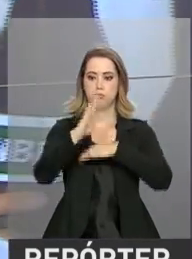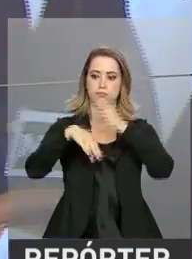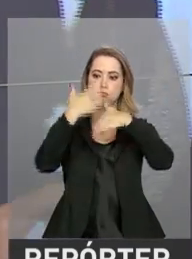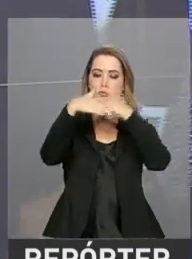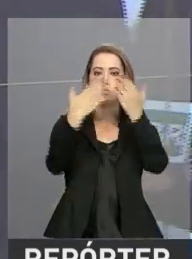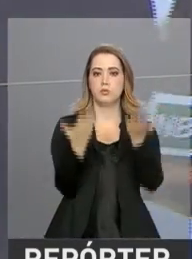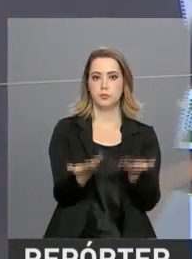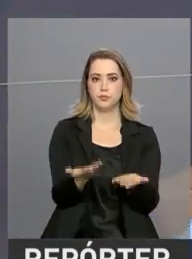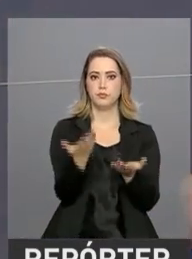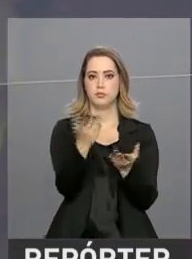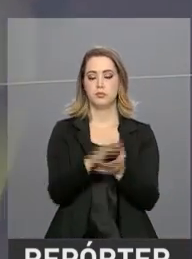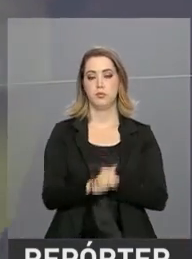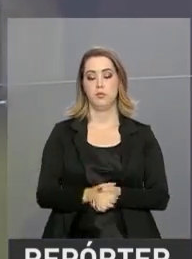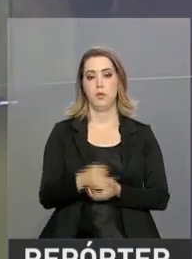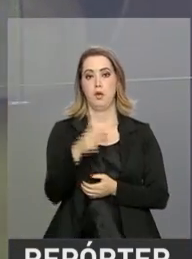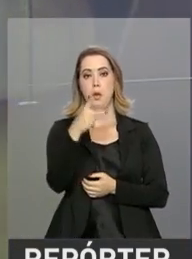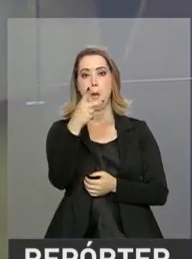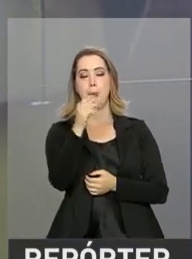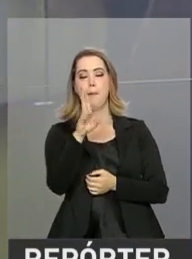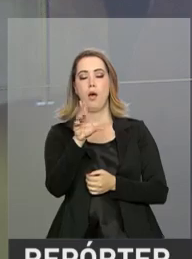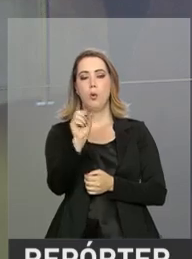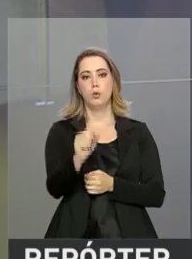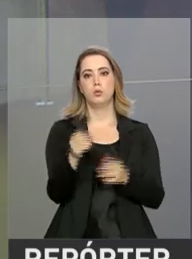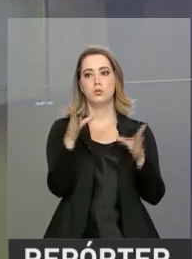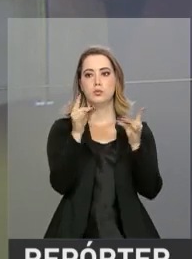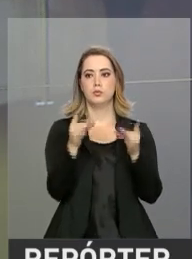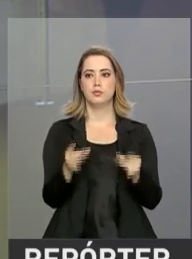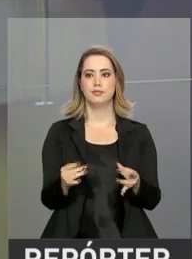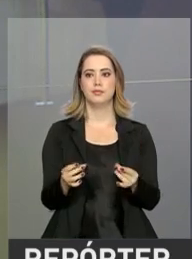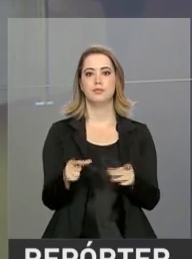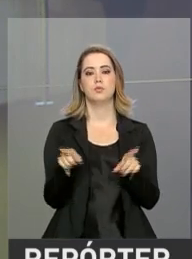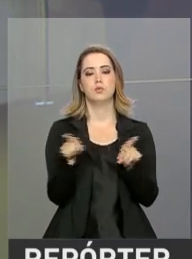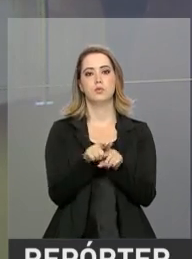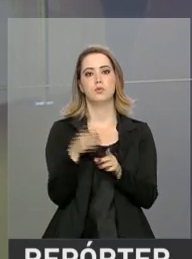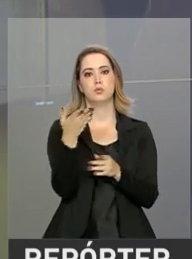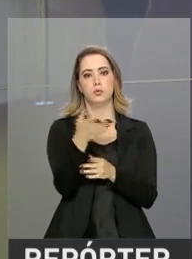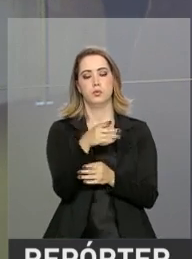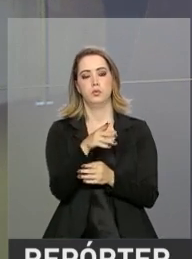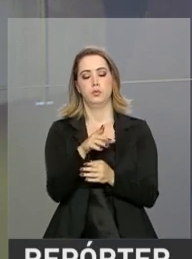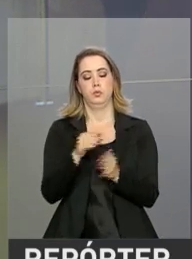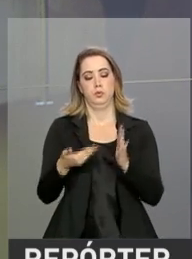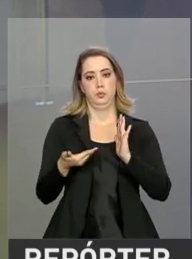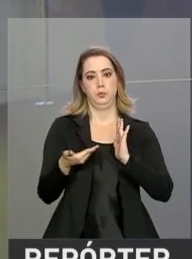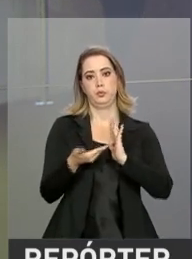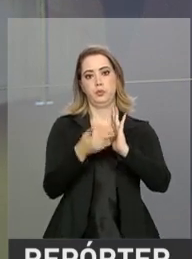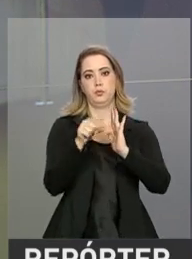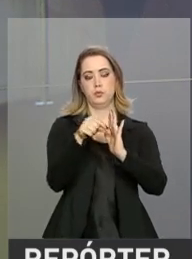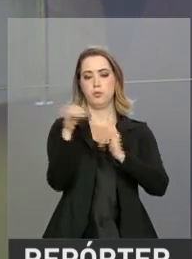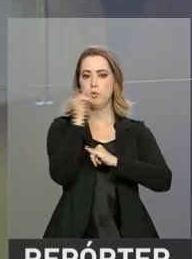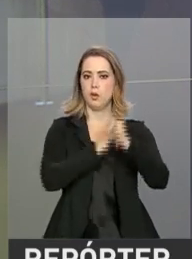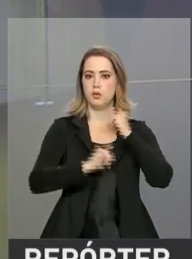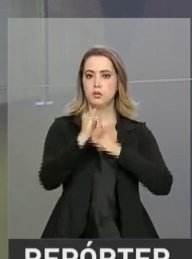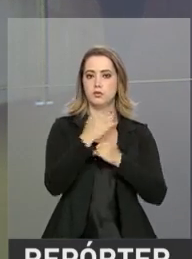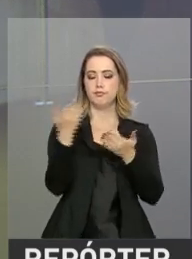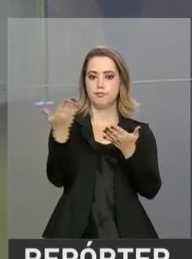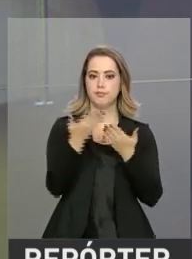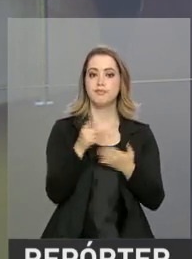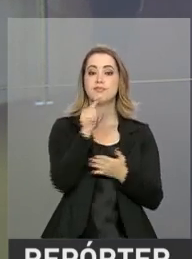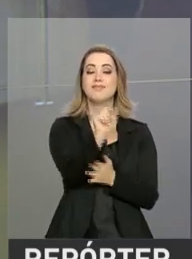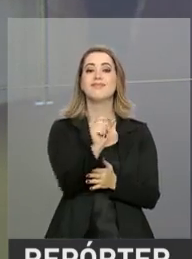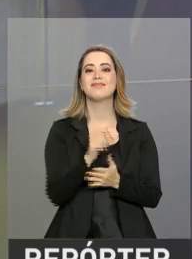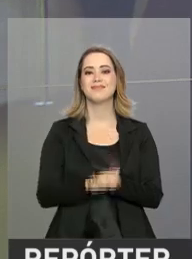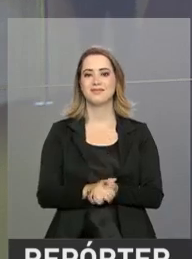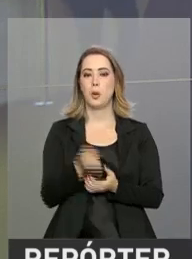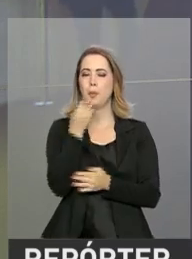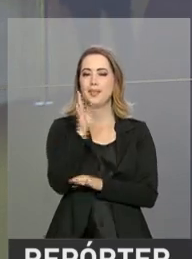postos aqui para conversar comigo, ele que fala ao vivo do Salão Verde da Câmara dos Deputados. E traz as informações para a gente, não é isso, Paulo?